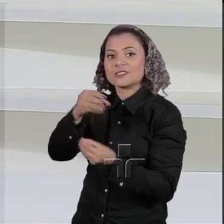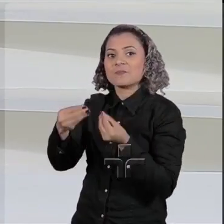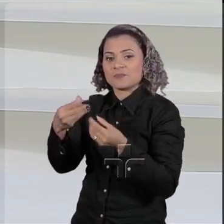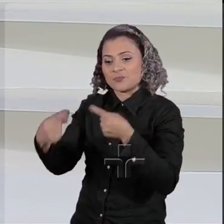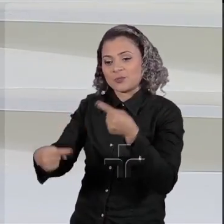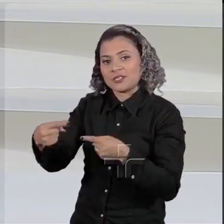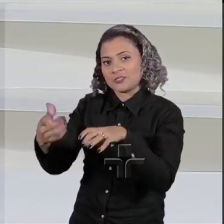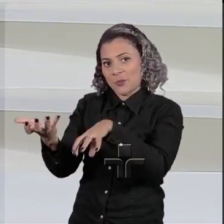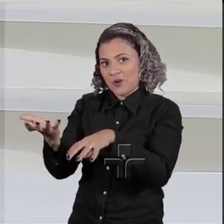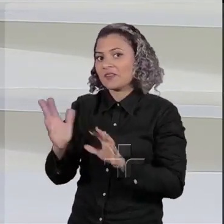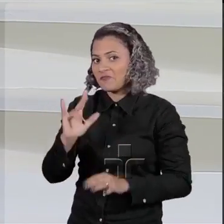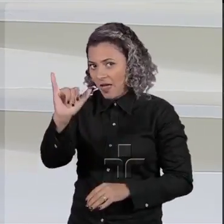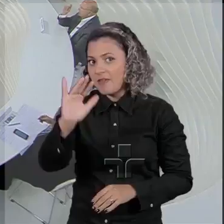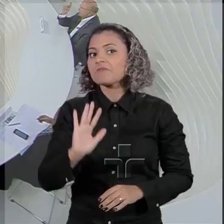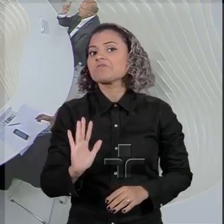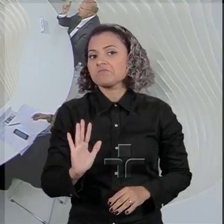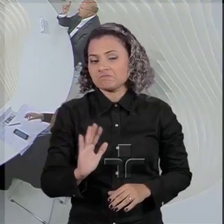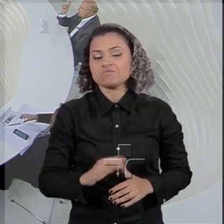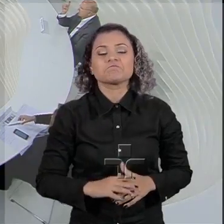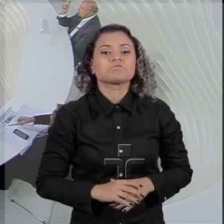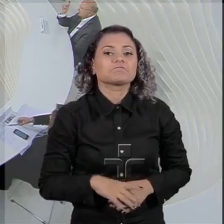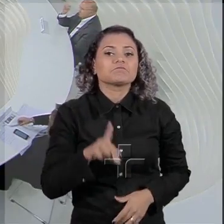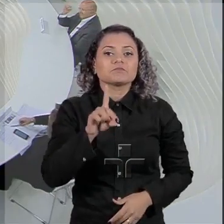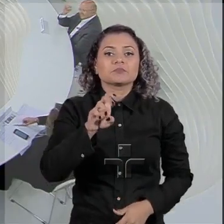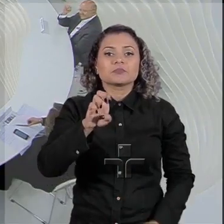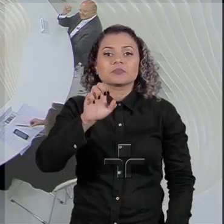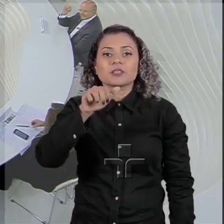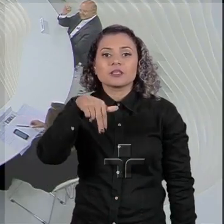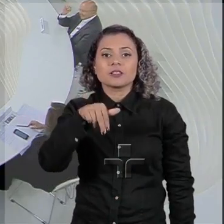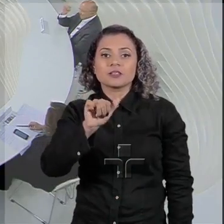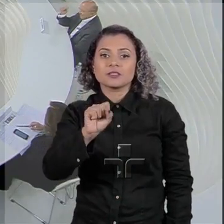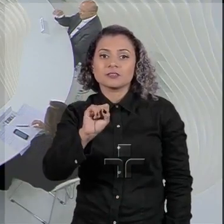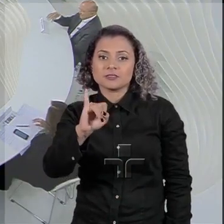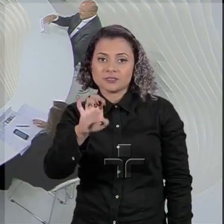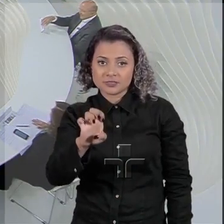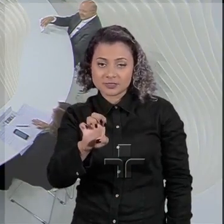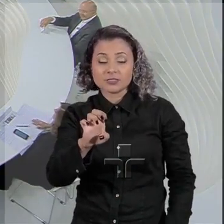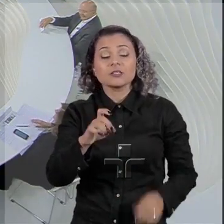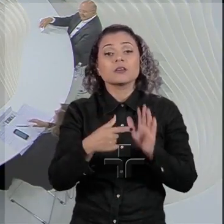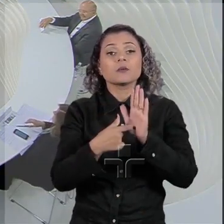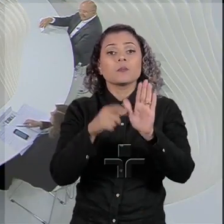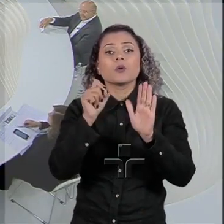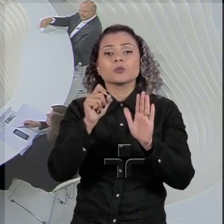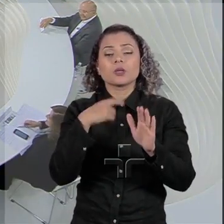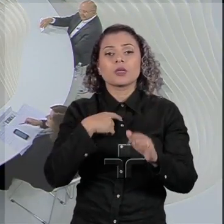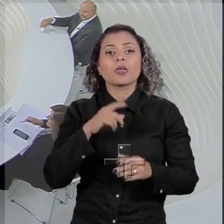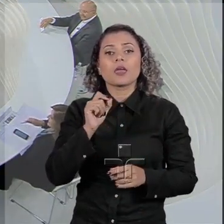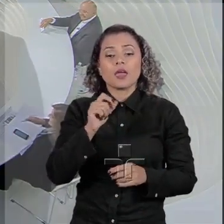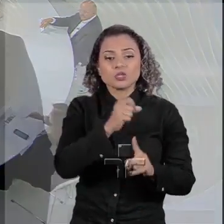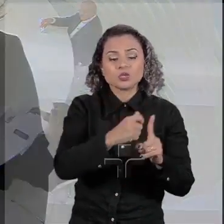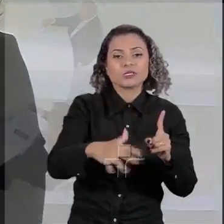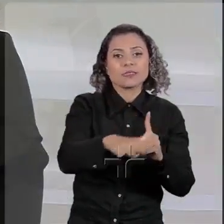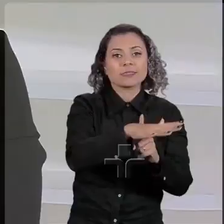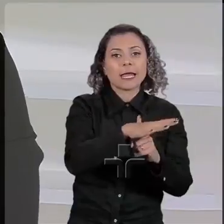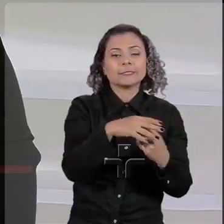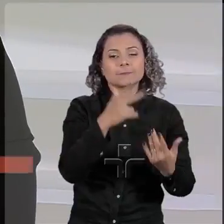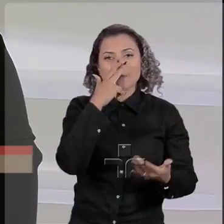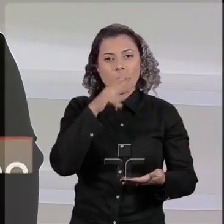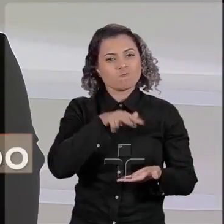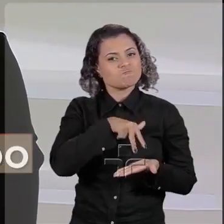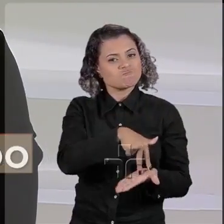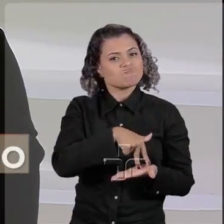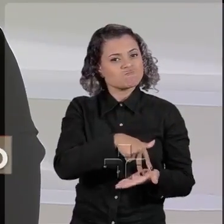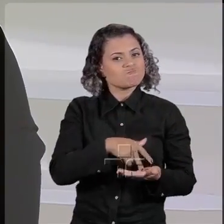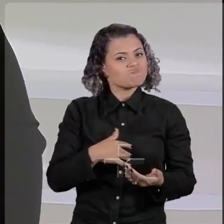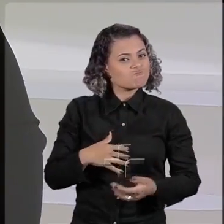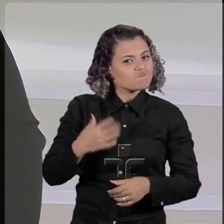político. Quando eu colocava... A Denise vai... Quando eu colocava essa questão da resistência da sociedade, era exatamente nesse ponto, porque